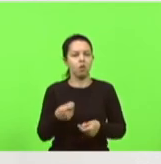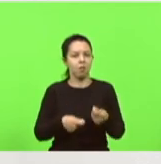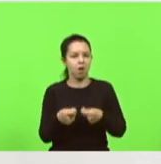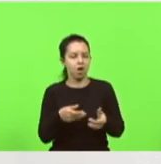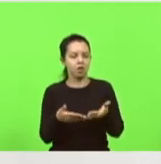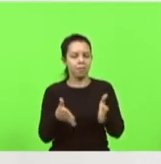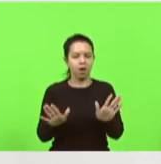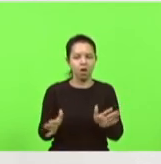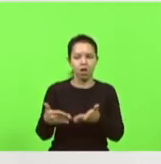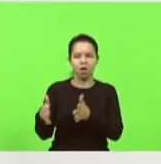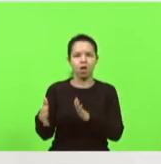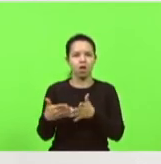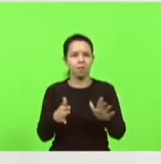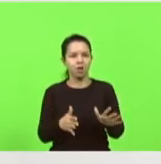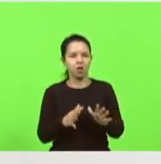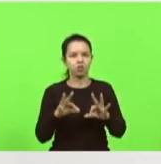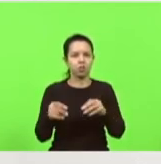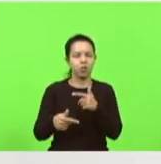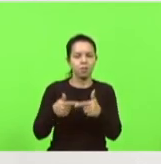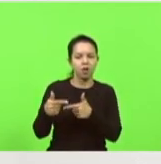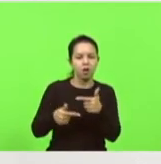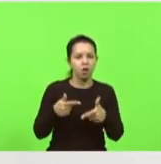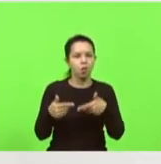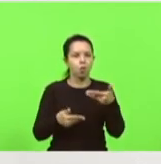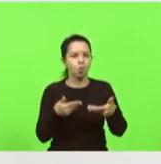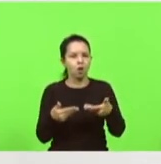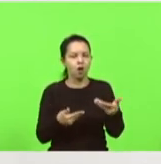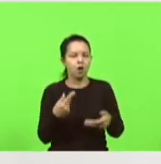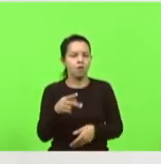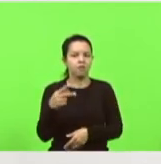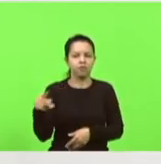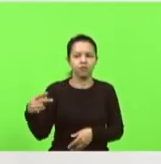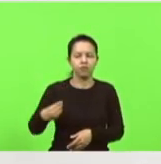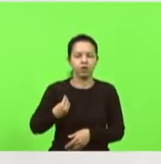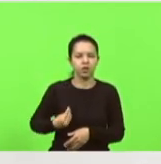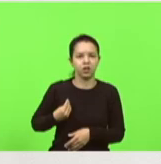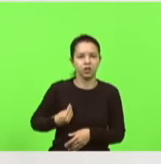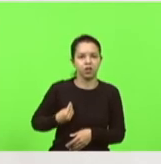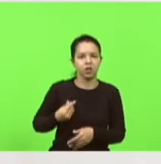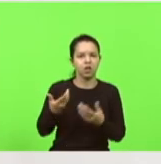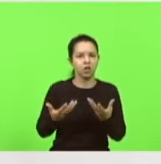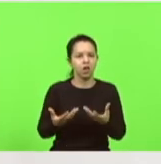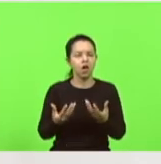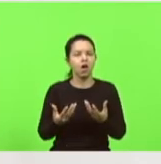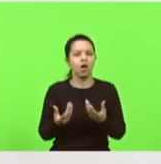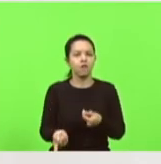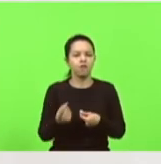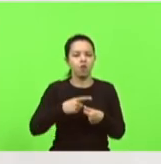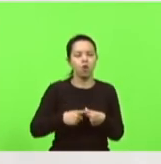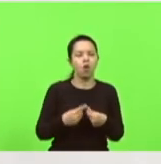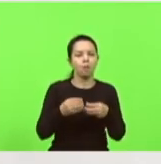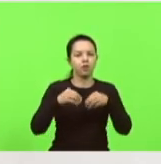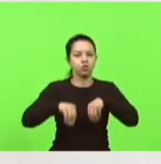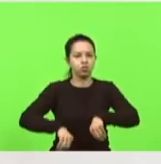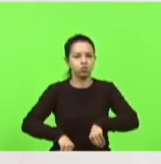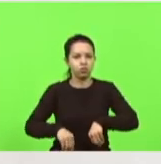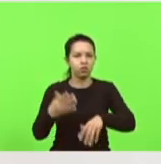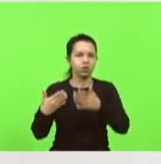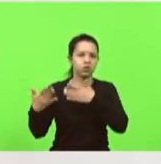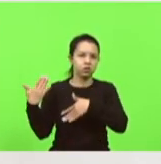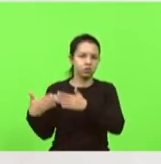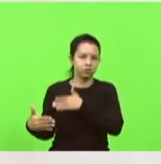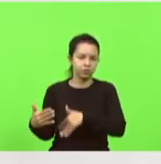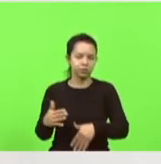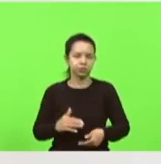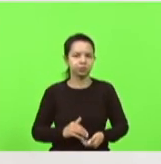mundo cuidando da sua vida, todo mundo tentando recuperar o prejuízo de outrora. Não